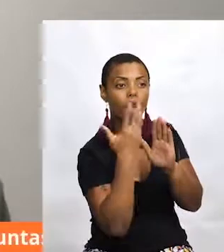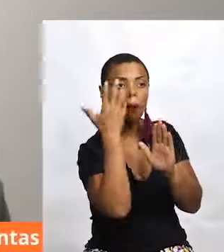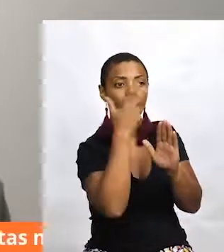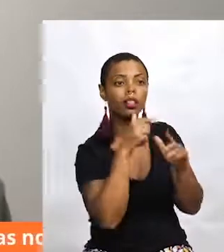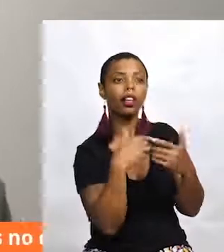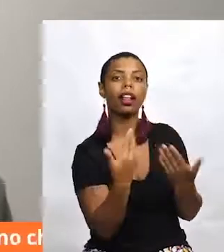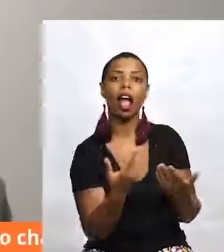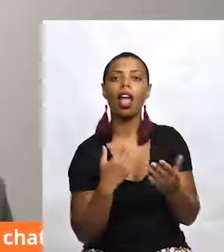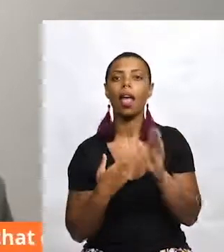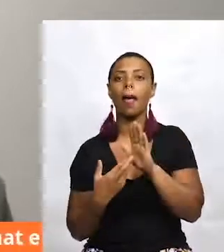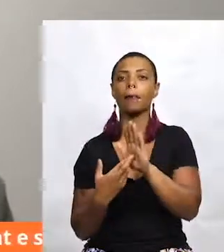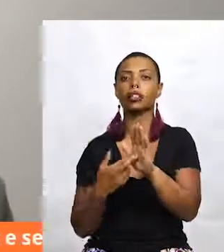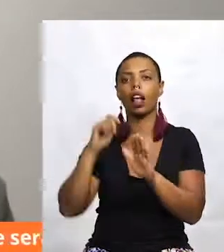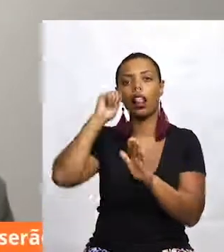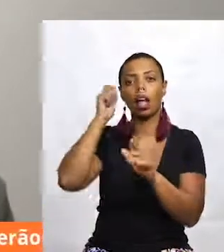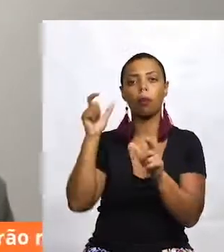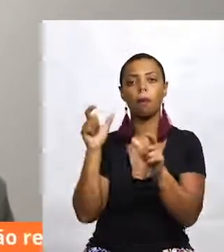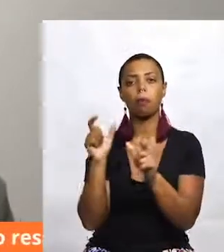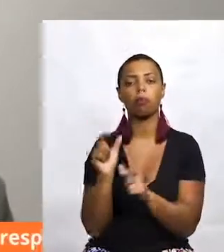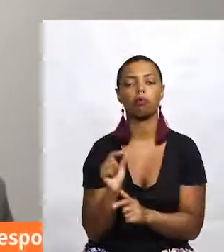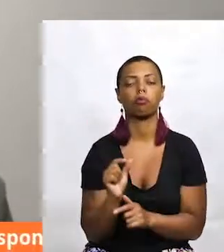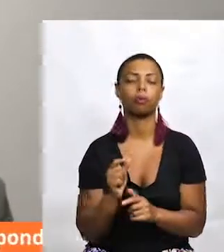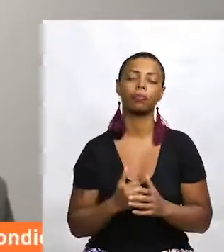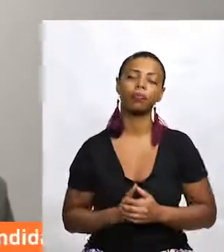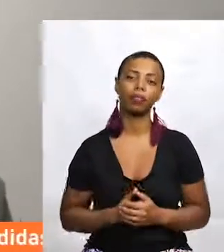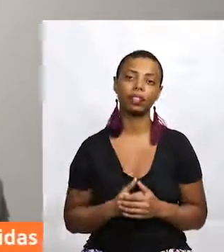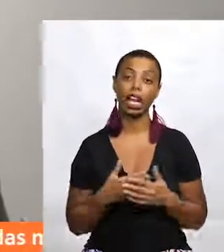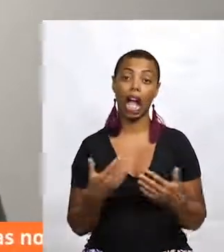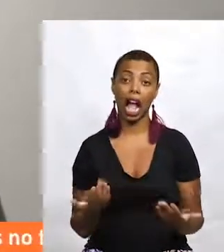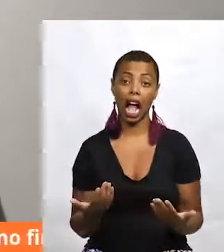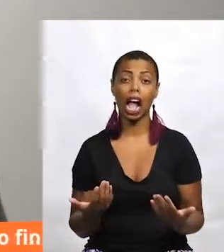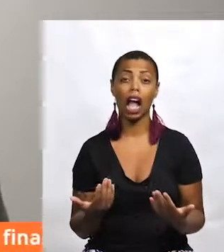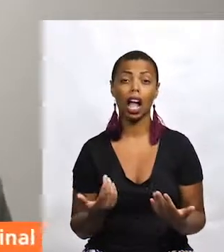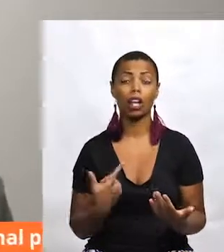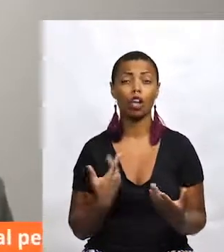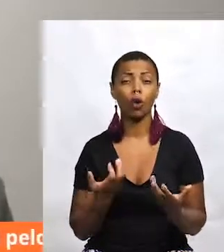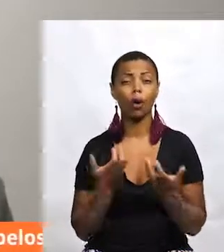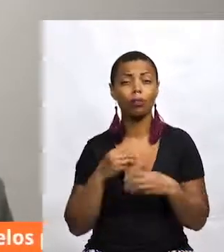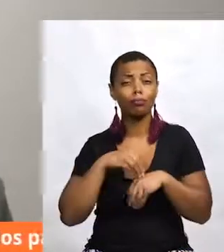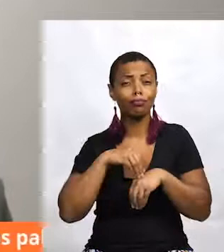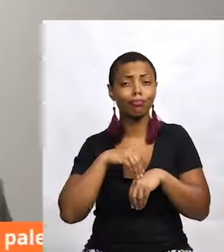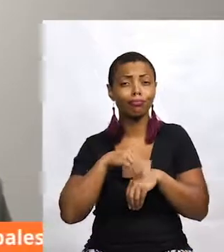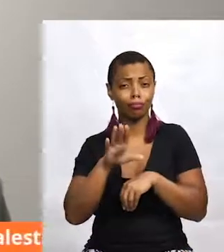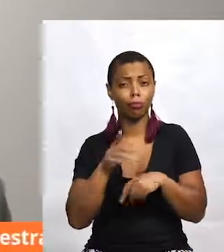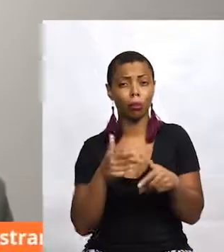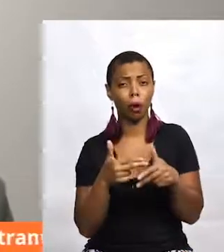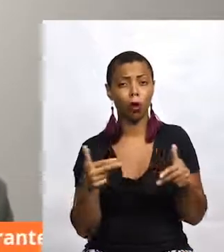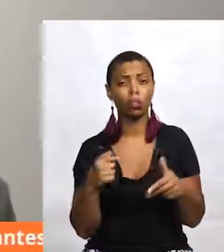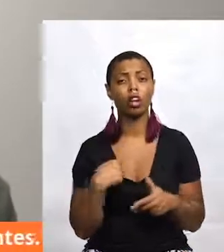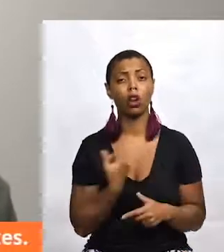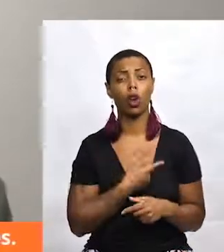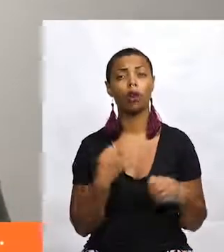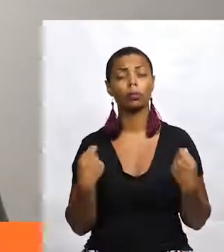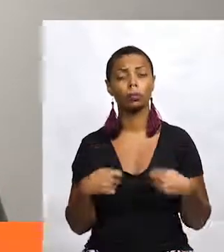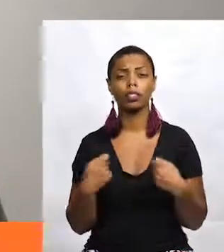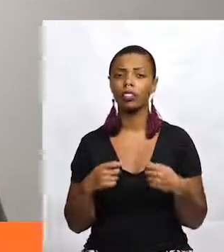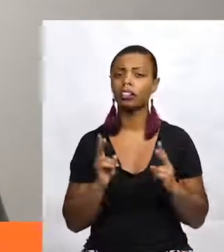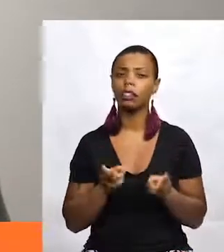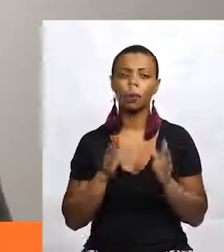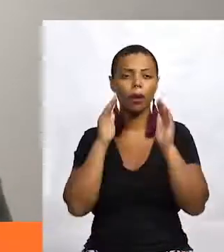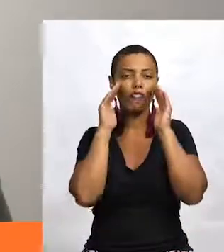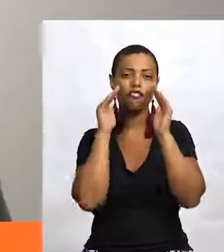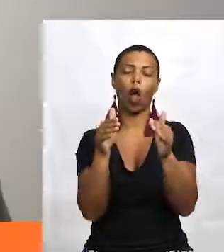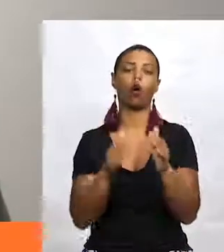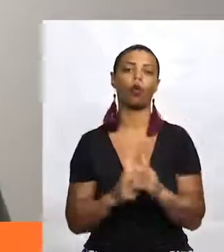representatividade negra. E o que eu deixo assim, de mensagem é que a gente precisa sempre ter foco,